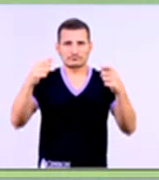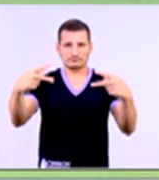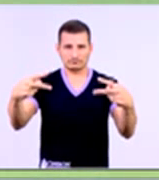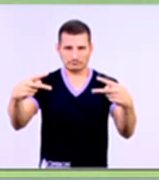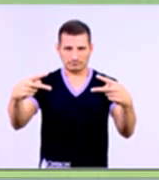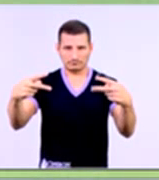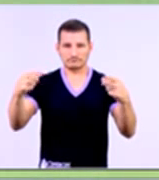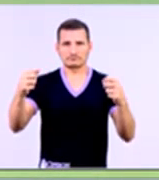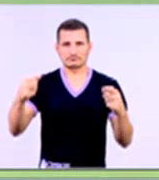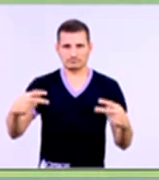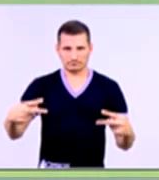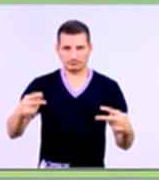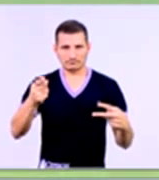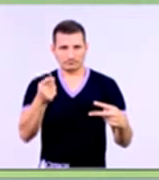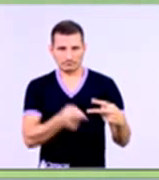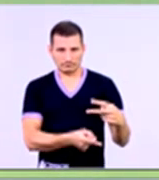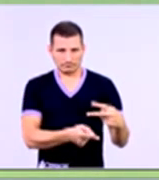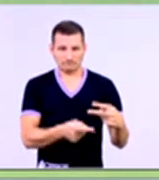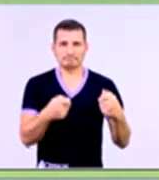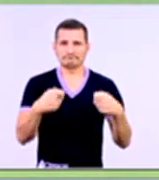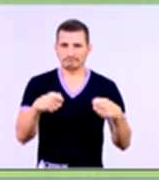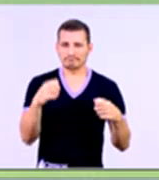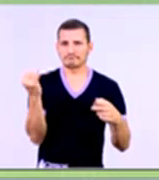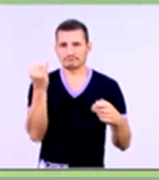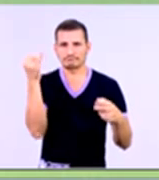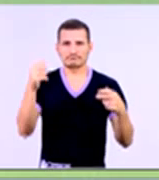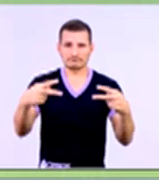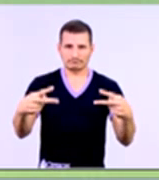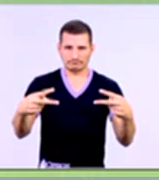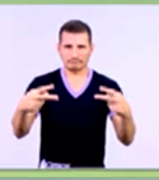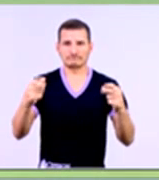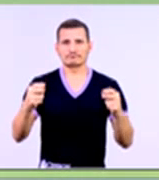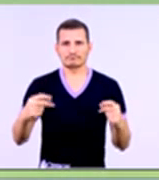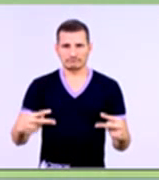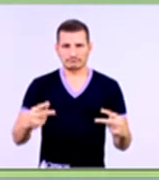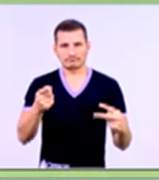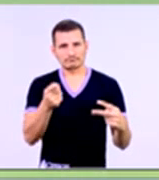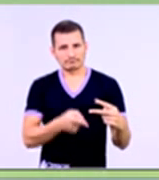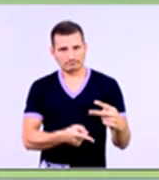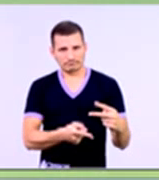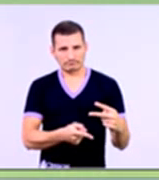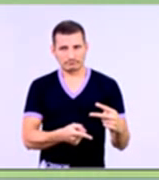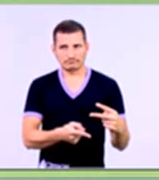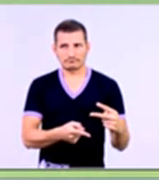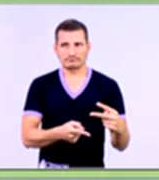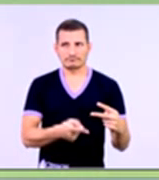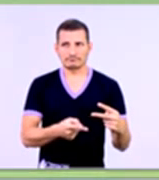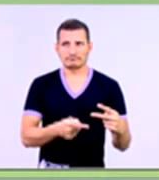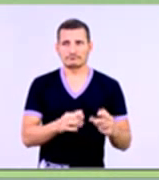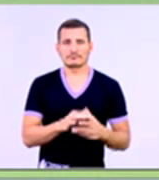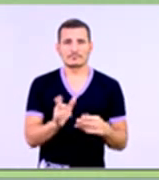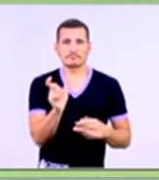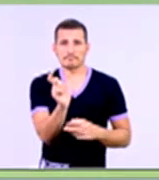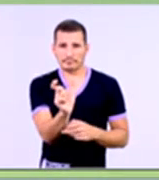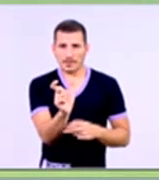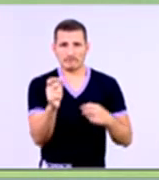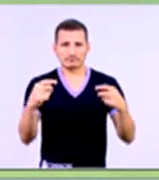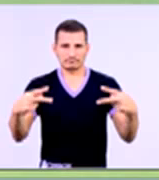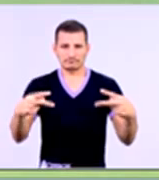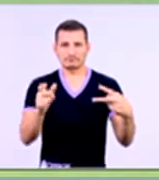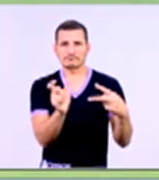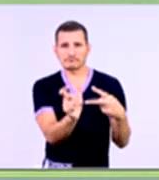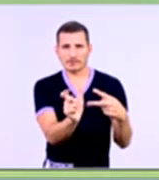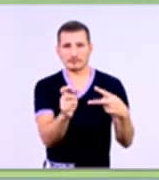tag que fecha. Tag que abre, tag que fecha e os valores dentro das tags.